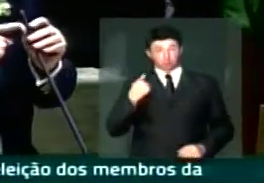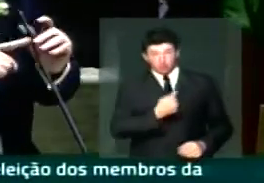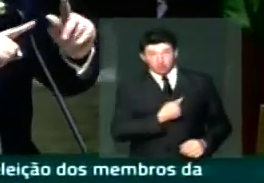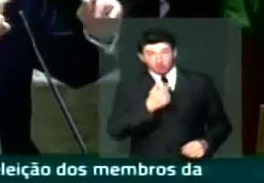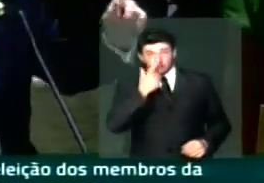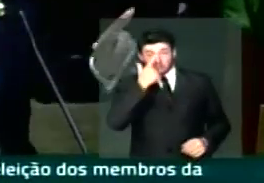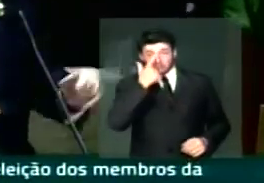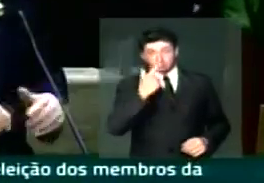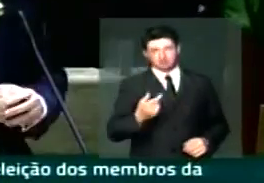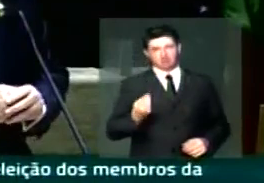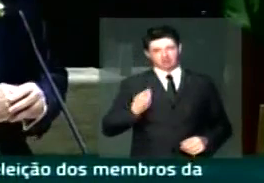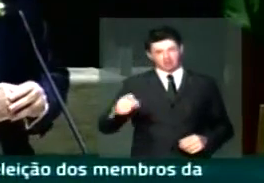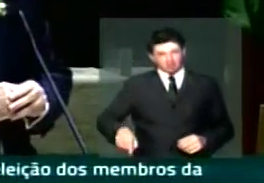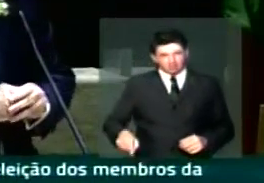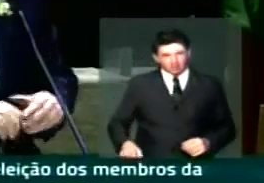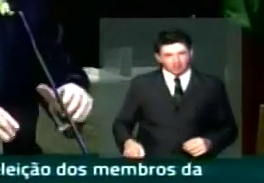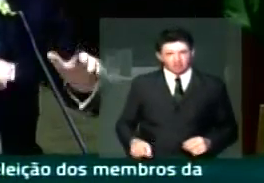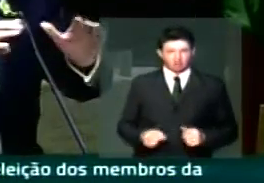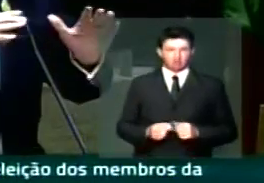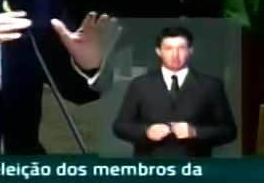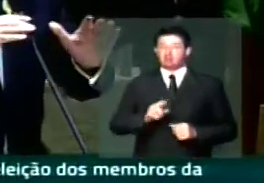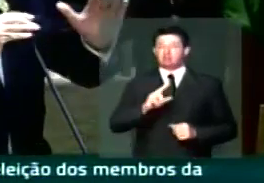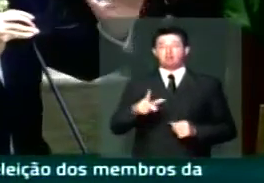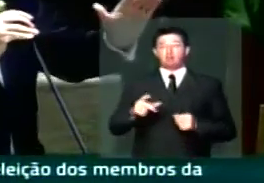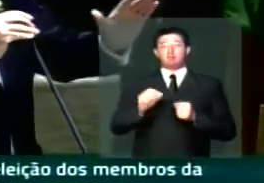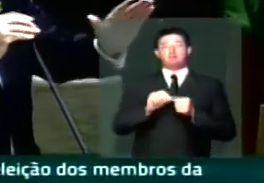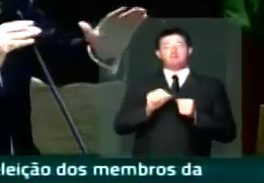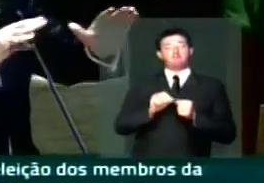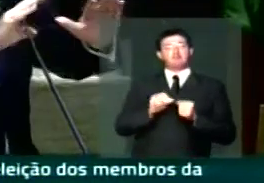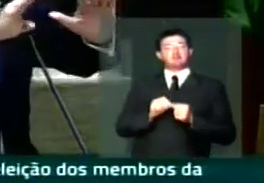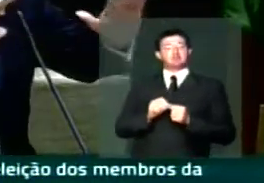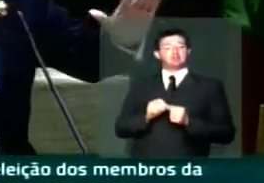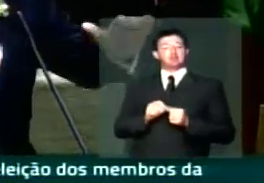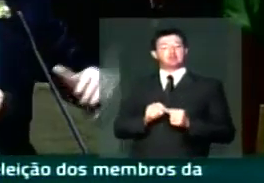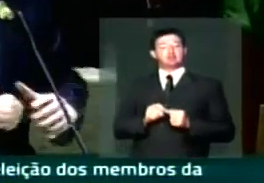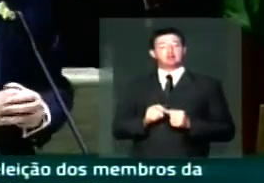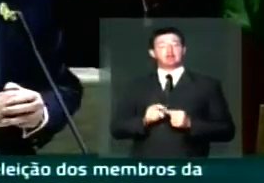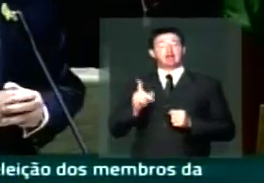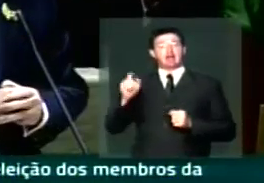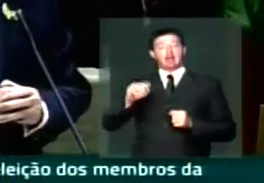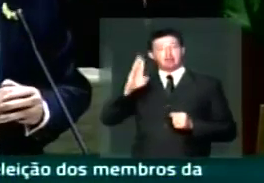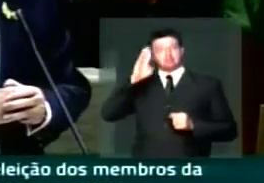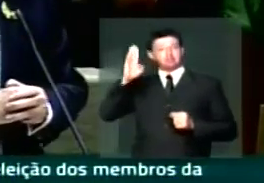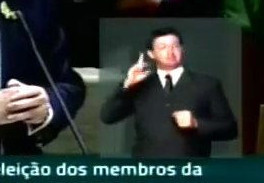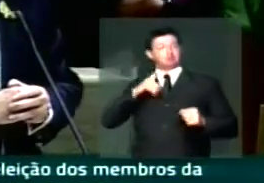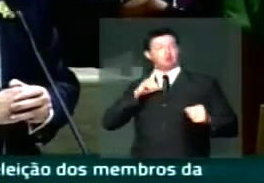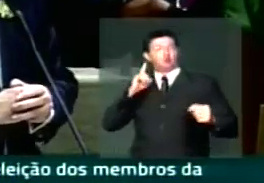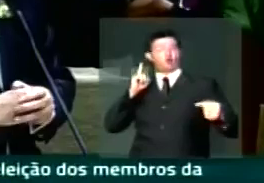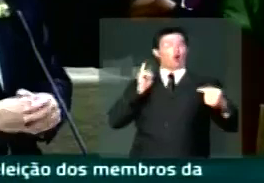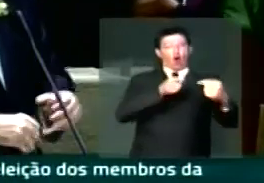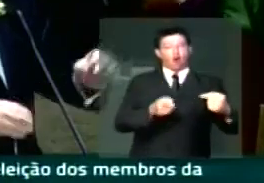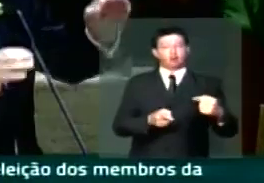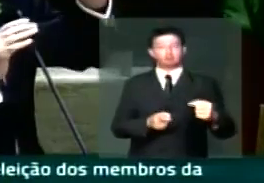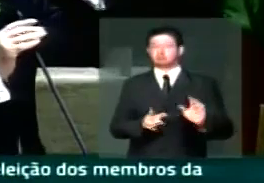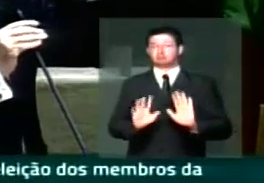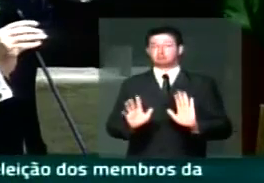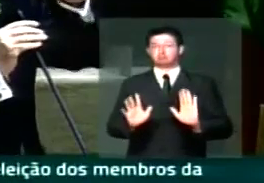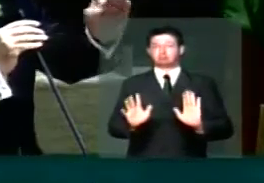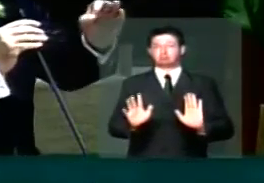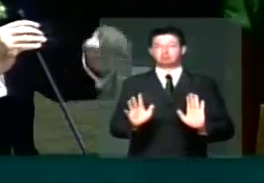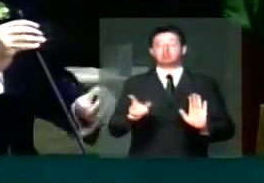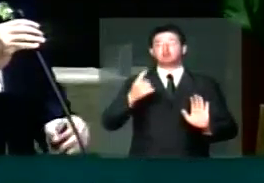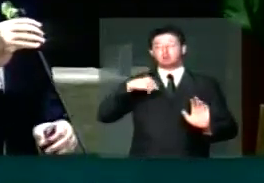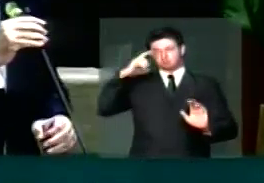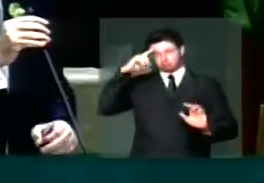Nós não estamos aqui para poder colocar isso como ponta de lança de nenhum tipo de discussão. Nós precisamos